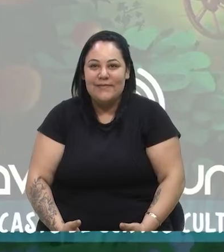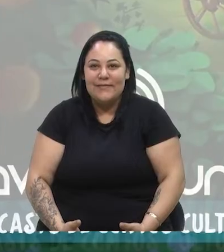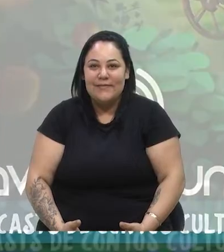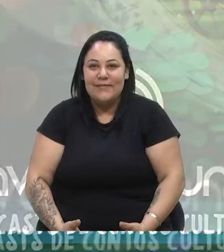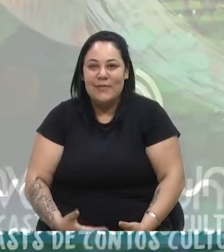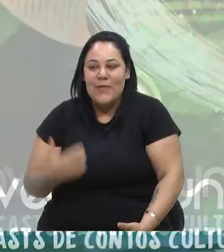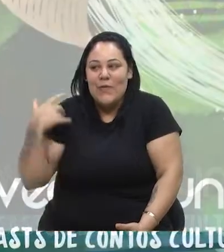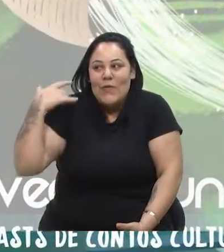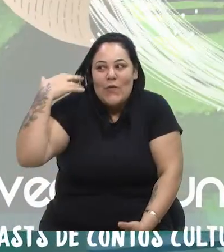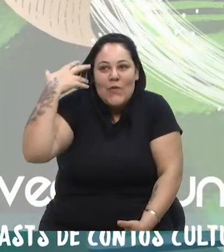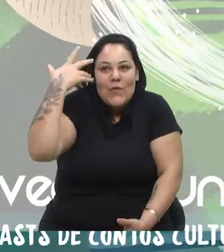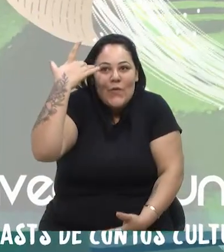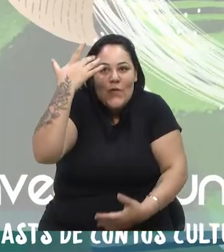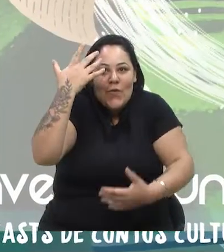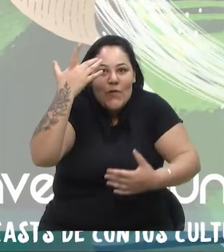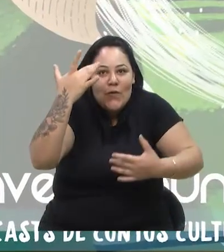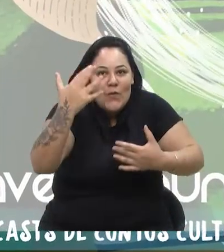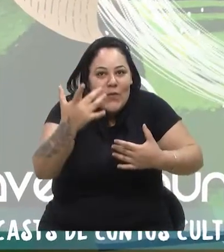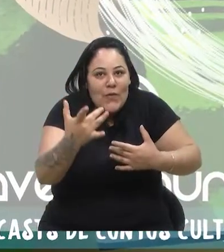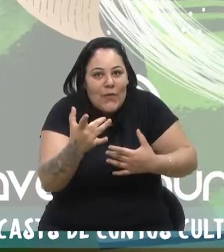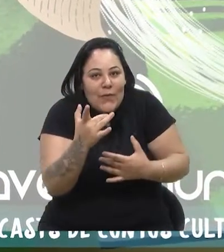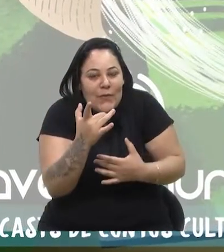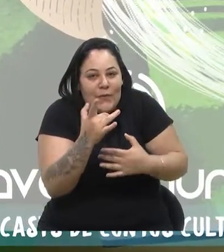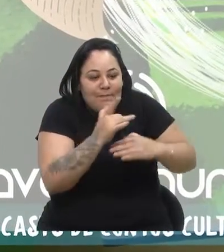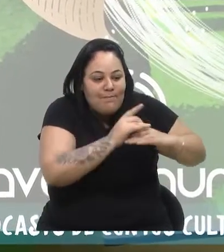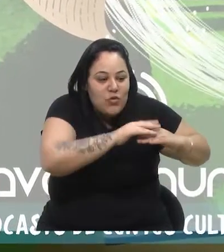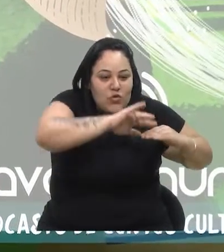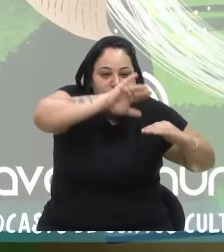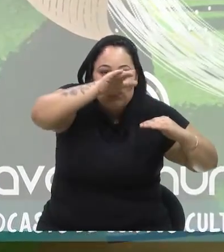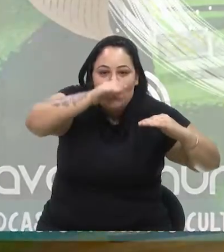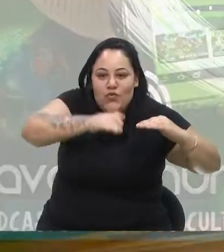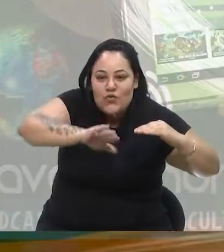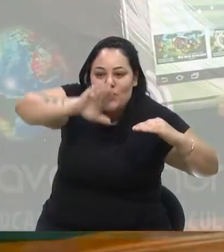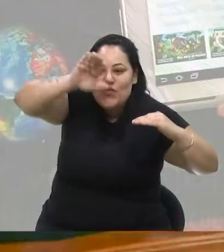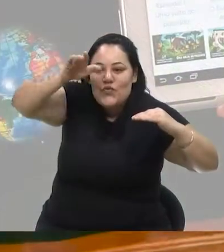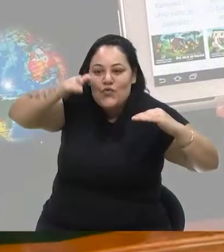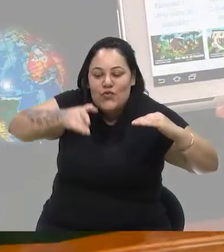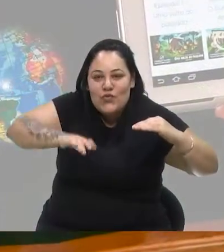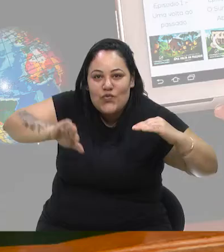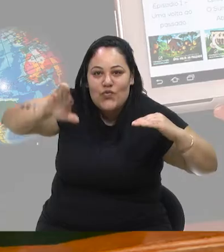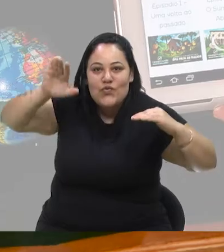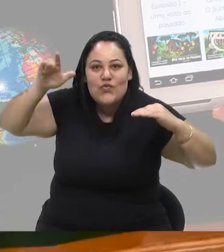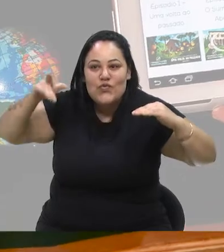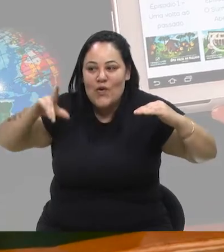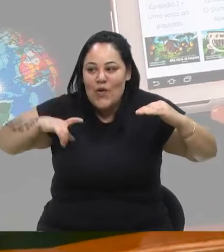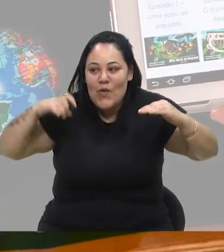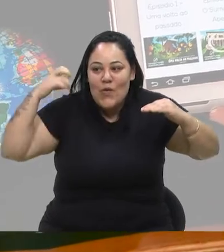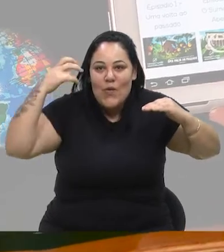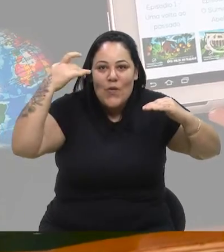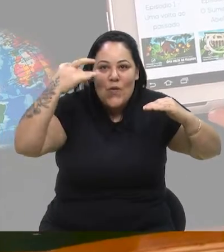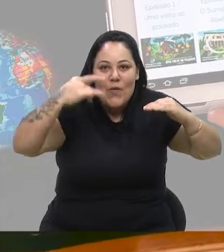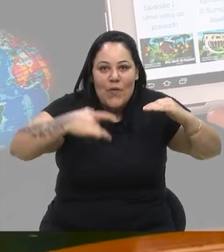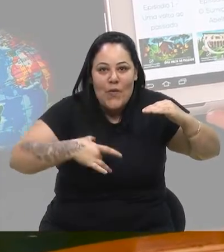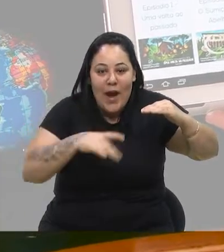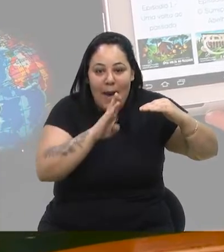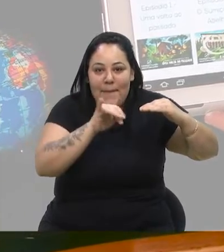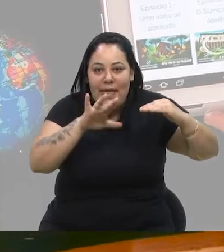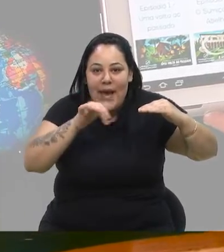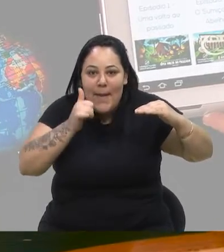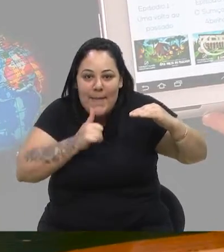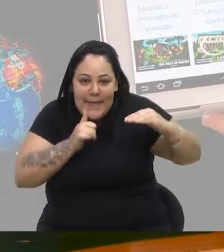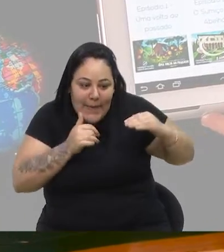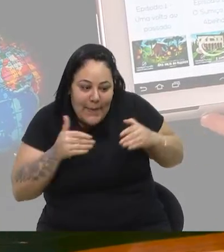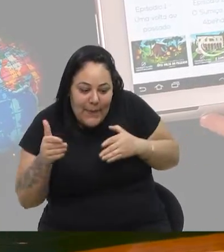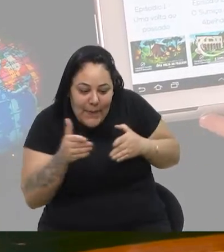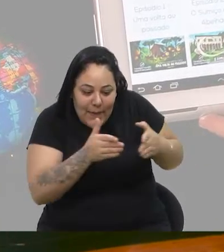Numa aventura pela misteriosa montanha de Machu Picchu, no Peru, Bianca percorre sozinha a famosa trilha